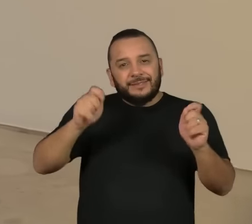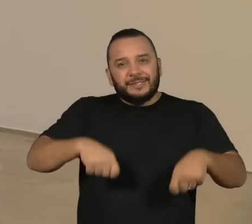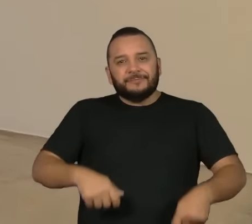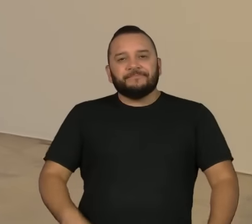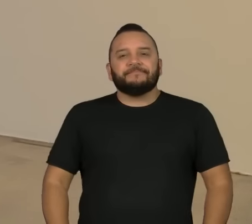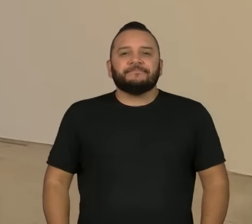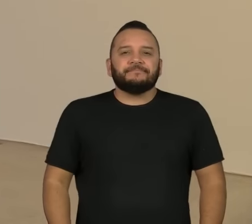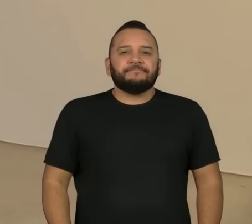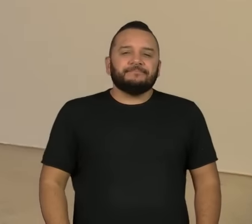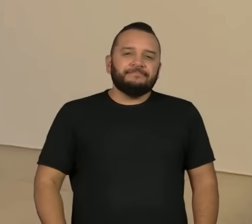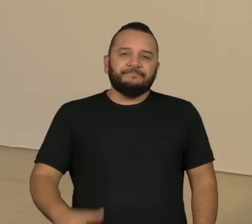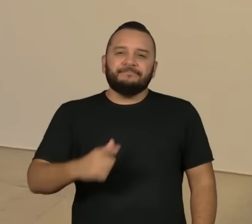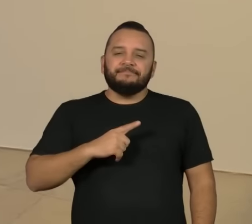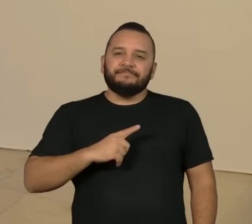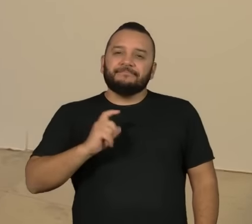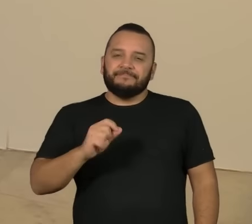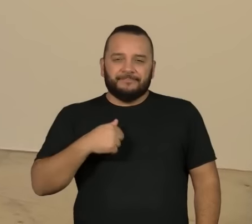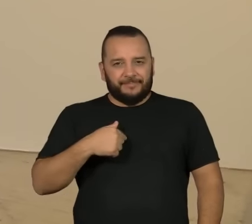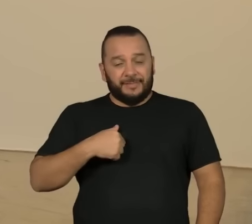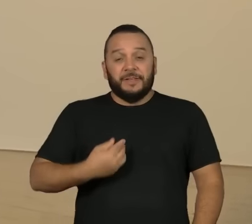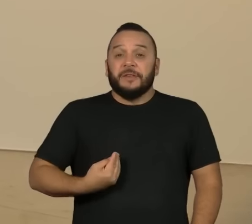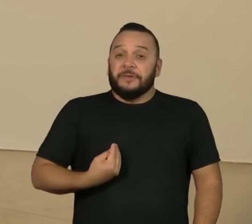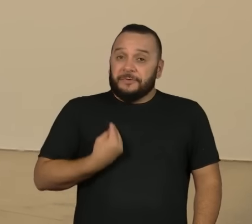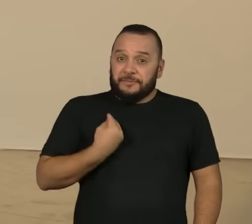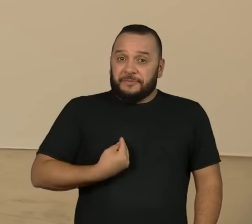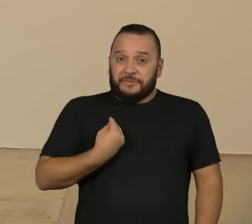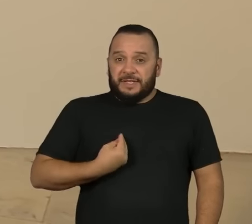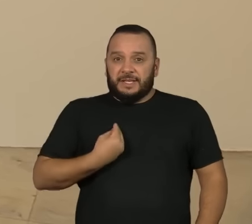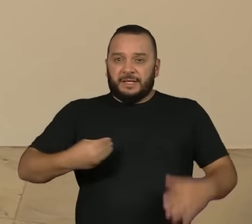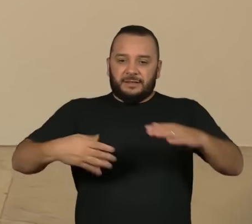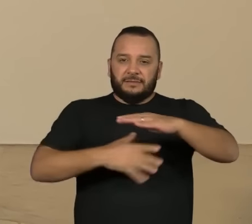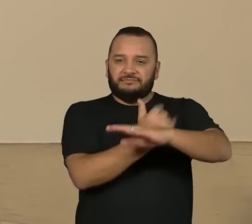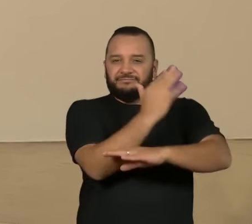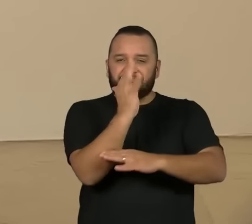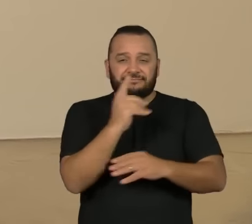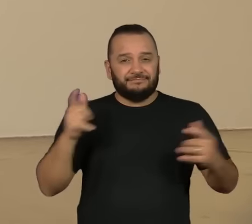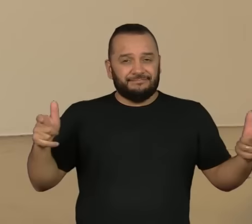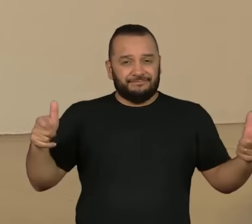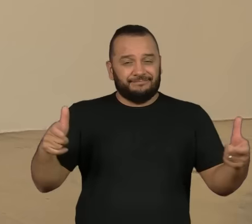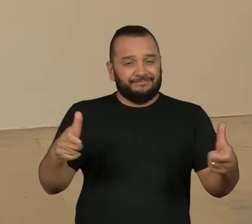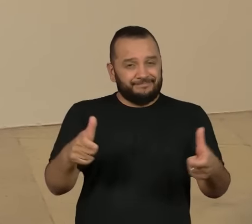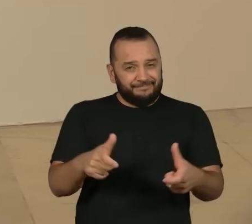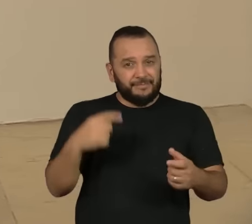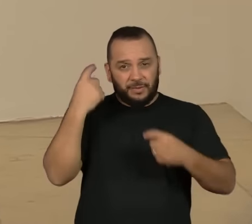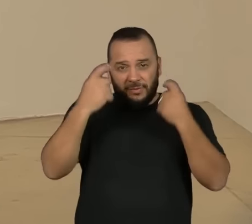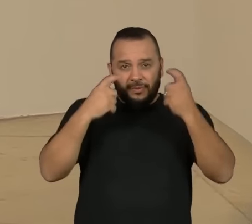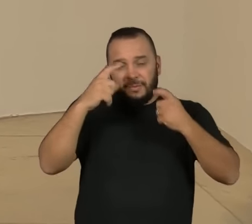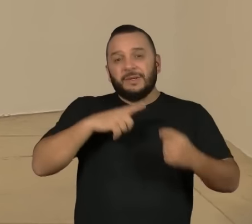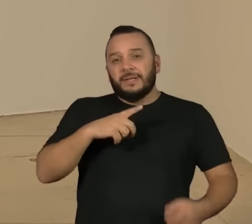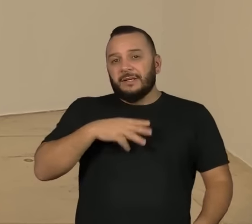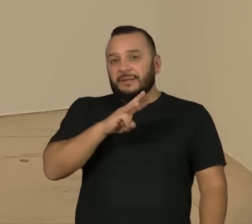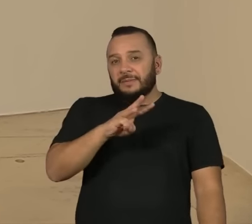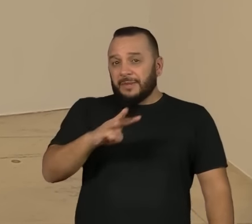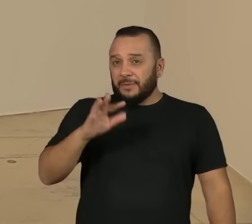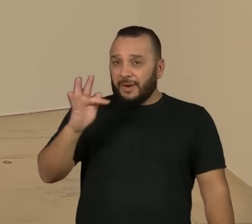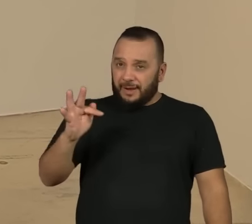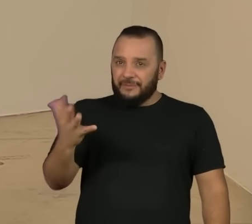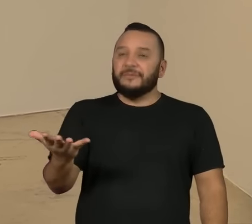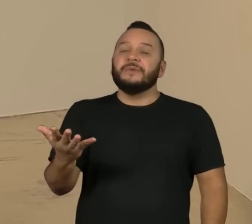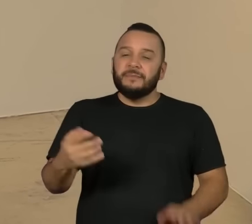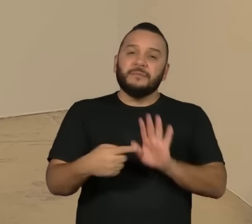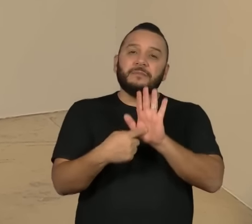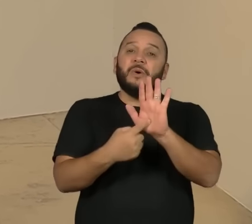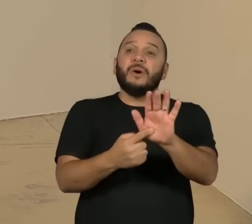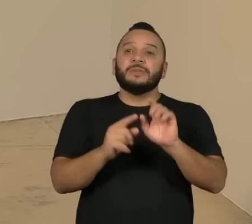biodiversidade mundial preocupa. A ONG WWF, que produz o relatório Planeta Vivo, afirma que